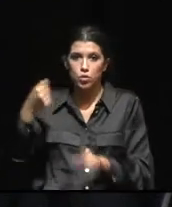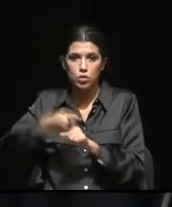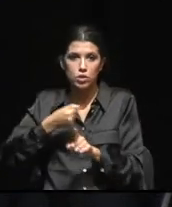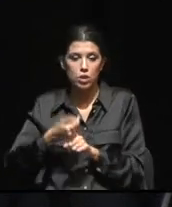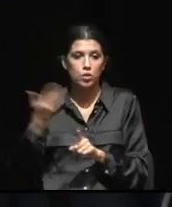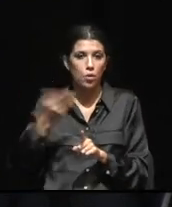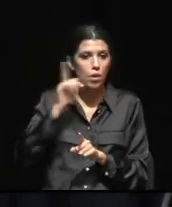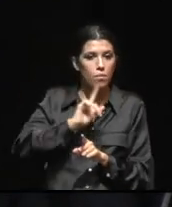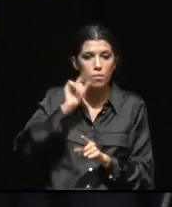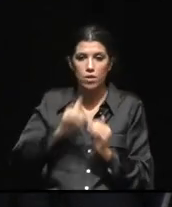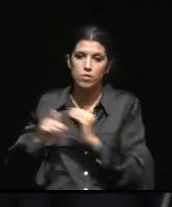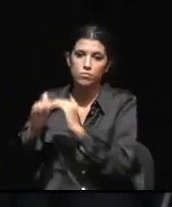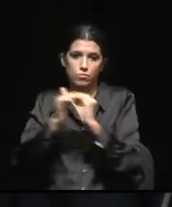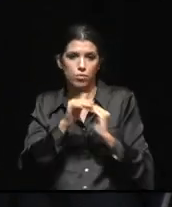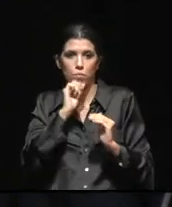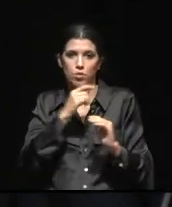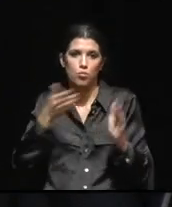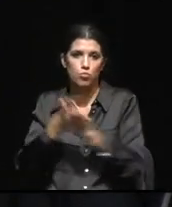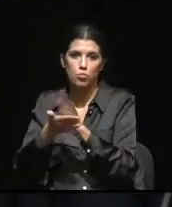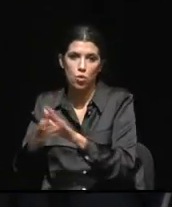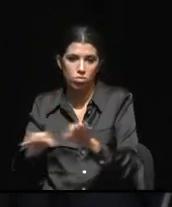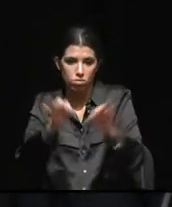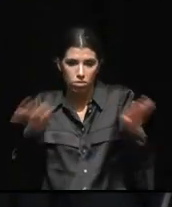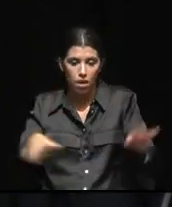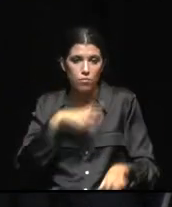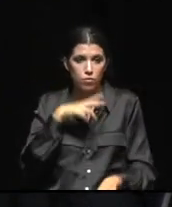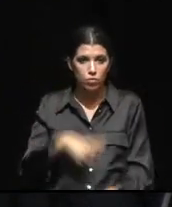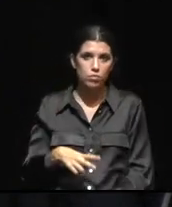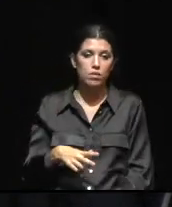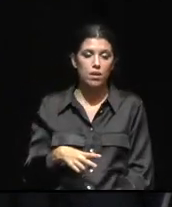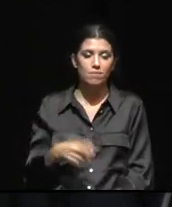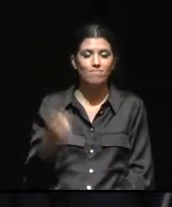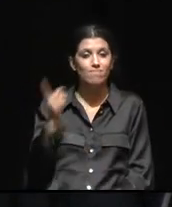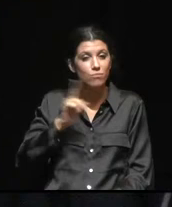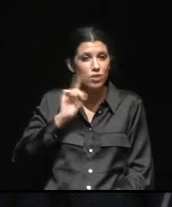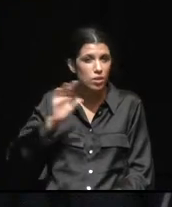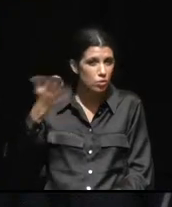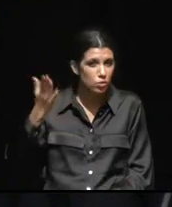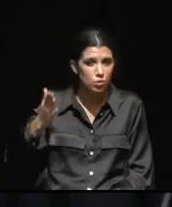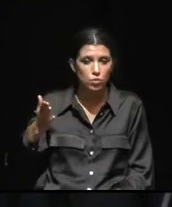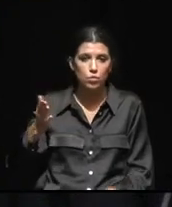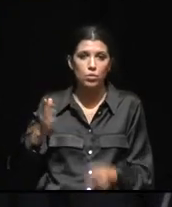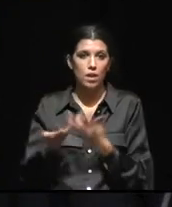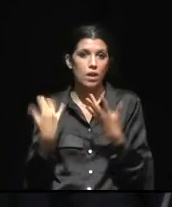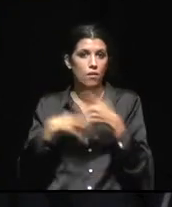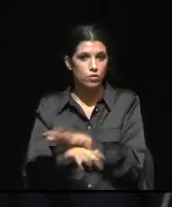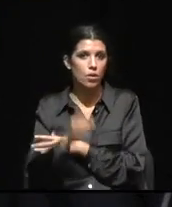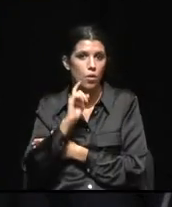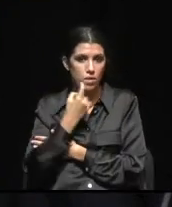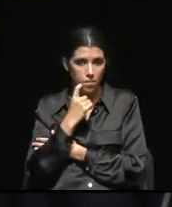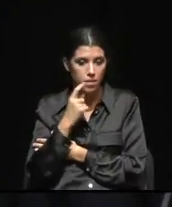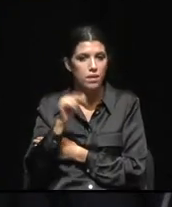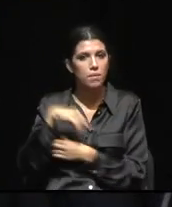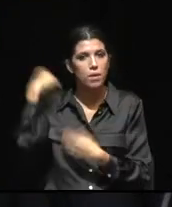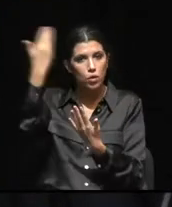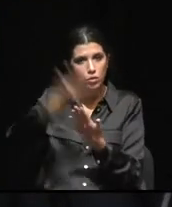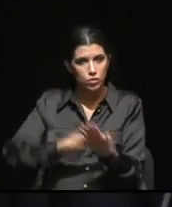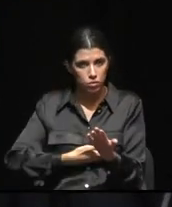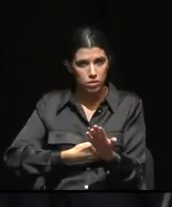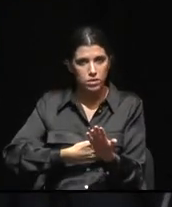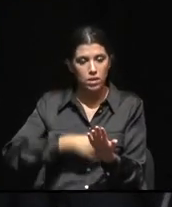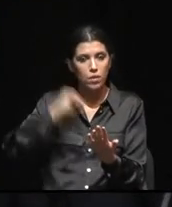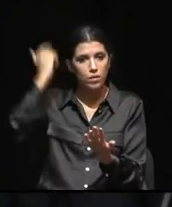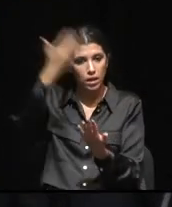direitos e de oportunidades em Portugal é essencial realçar a importância da revolução de abril e da Constituição da